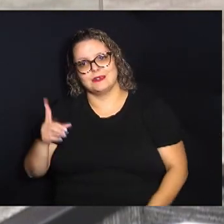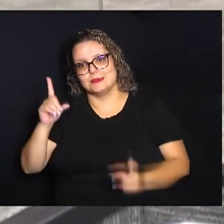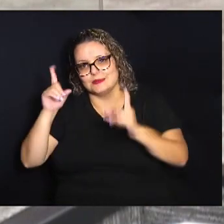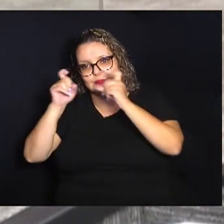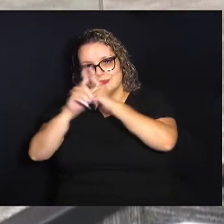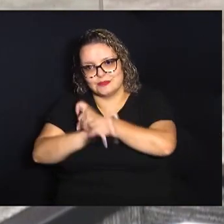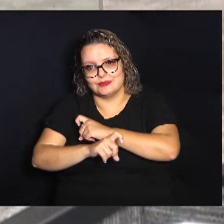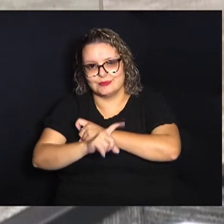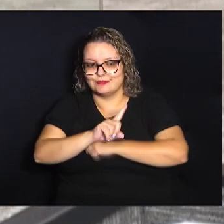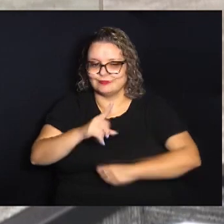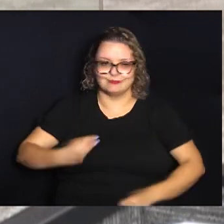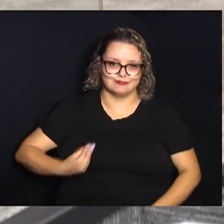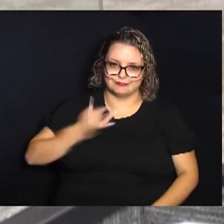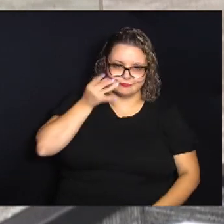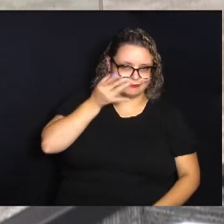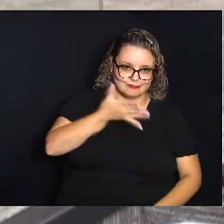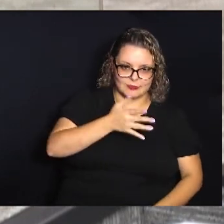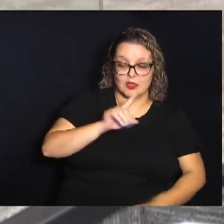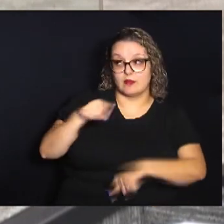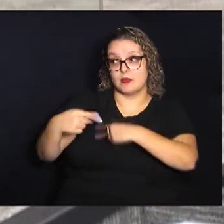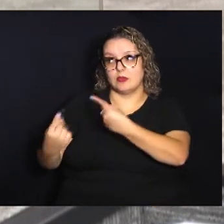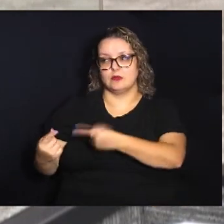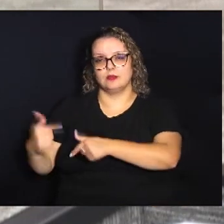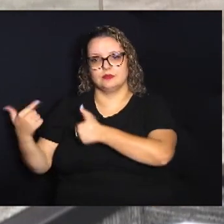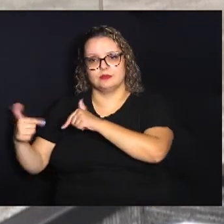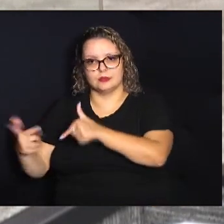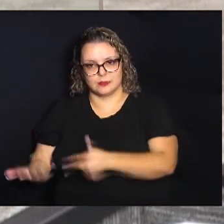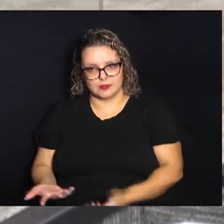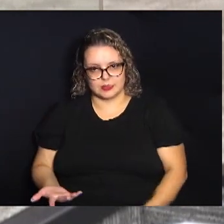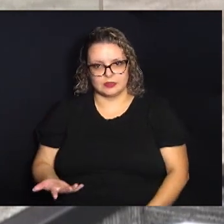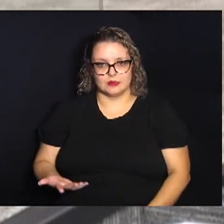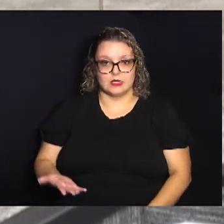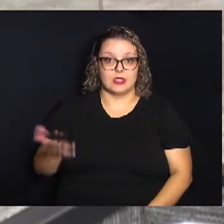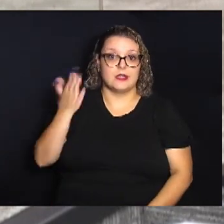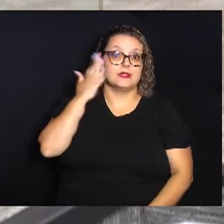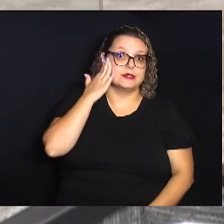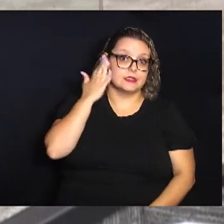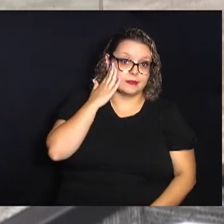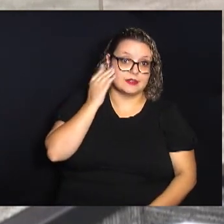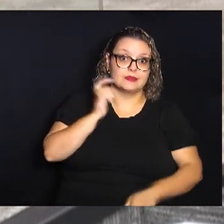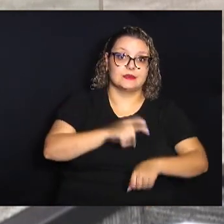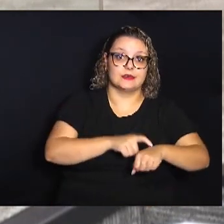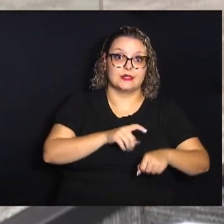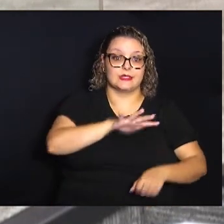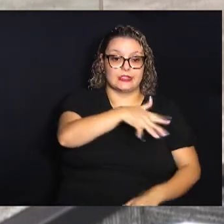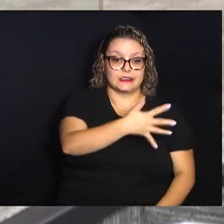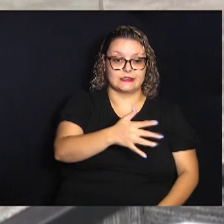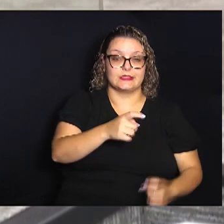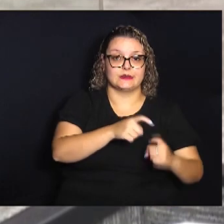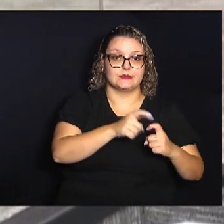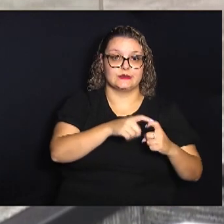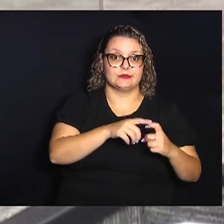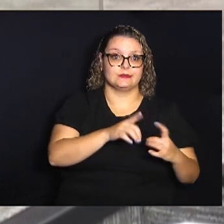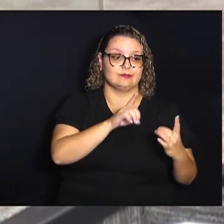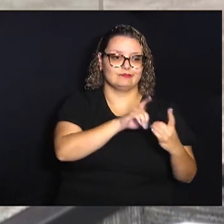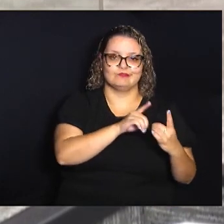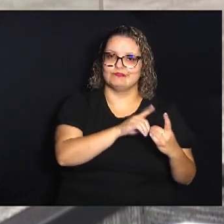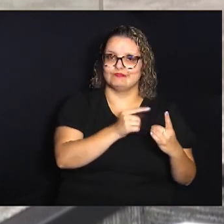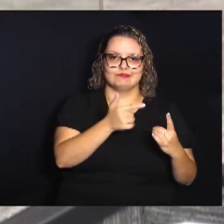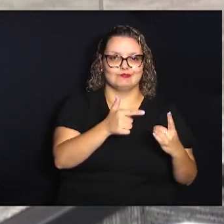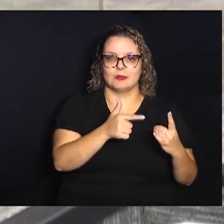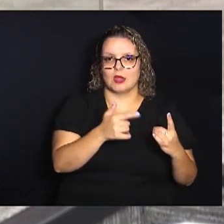lá precisando ser atendida, sabendo que naquele momento tem aquela escala e a pessoa não está lá para atender.